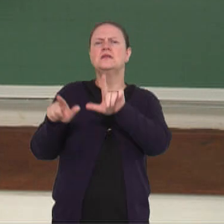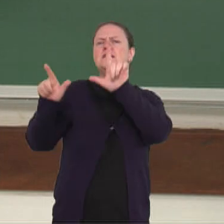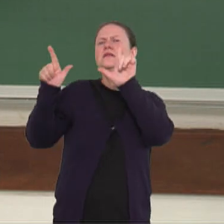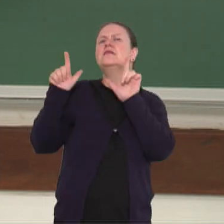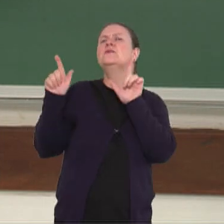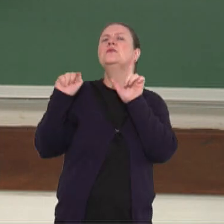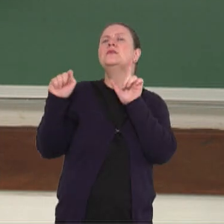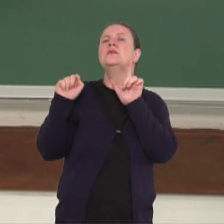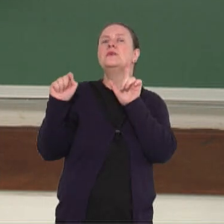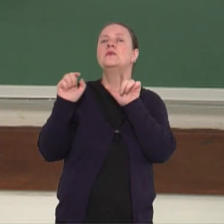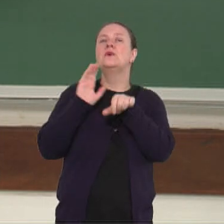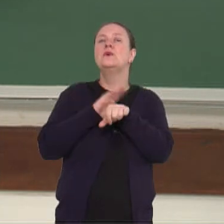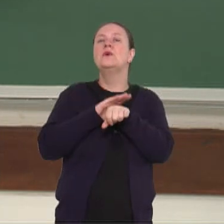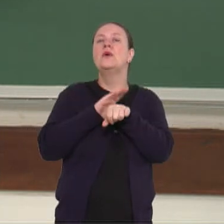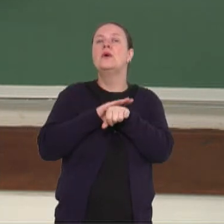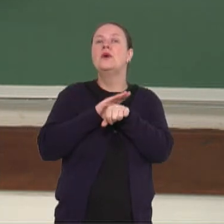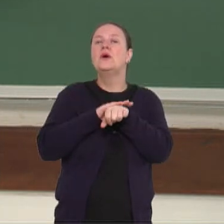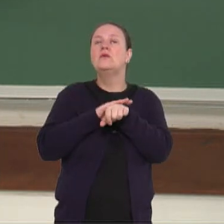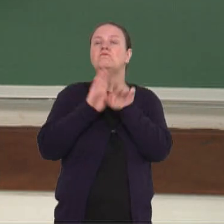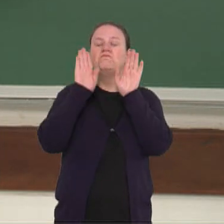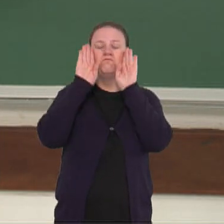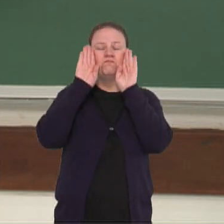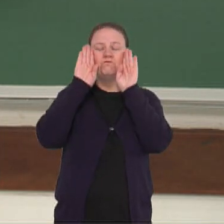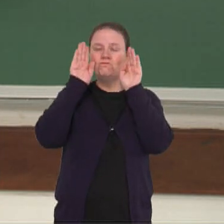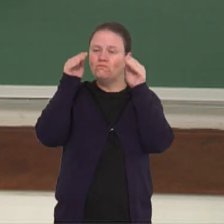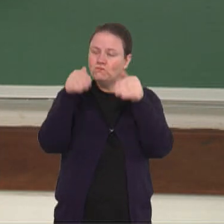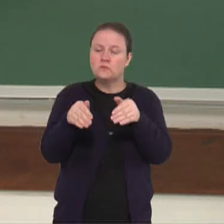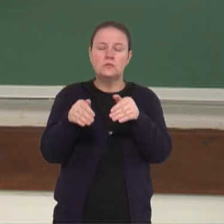é o tempo verbal predominante?